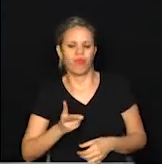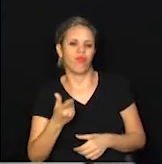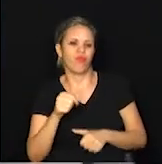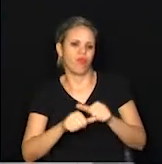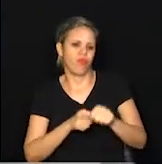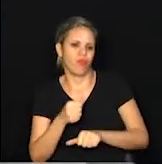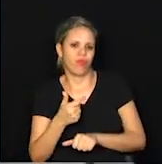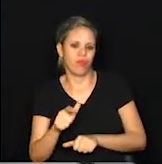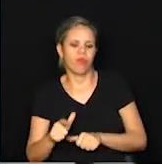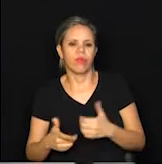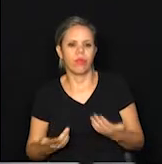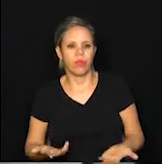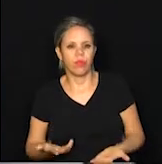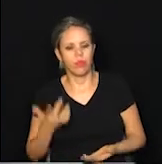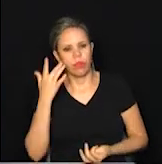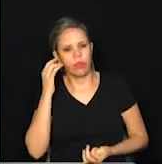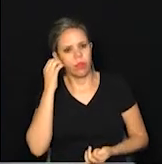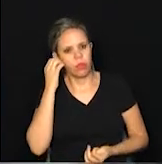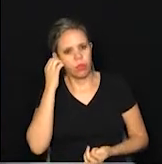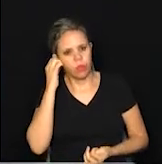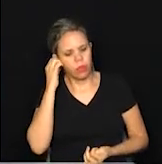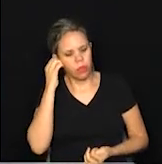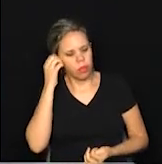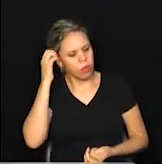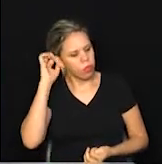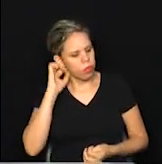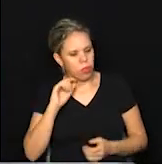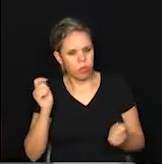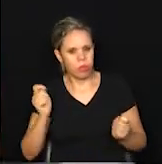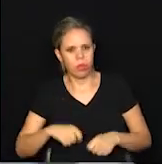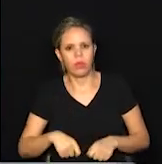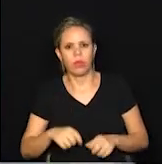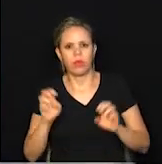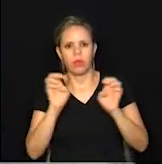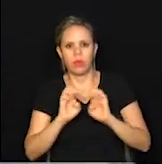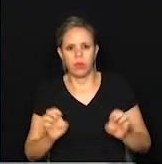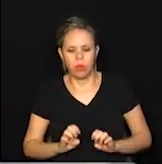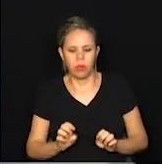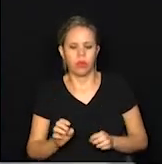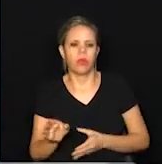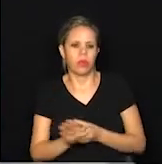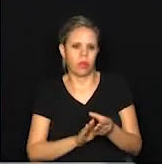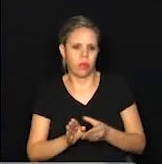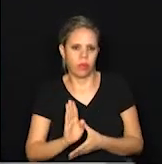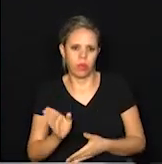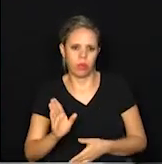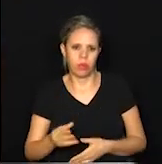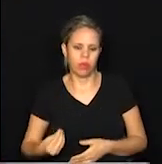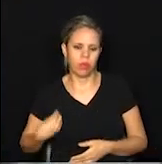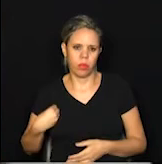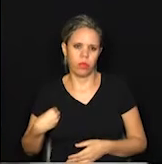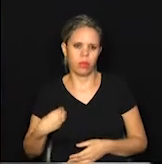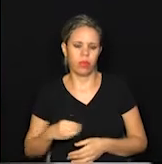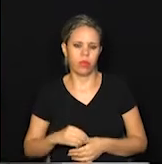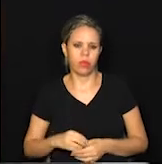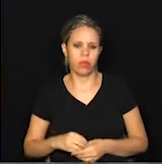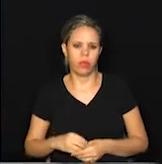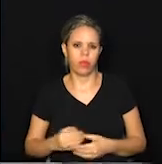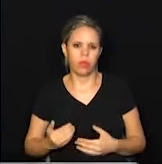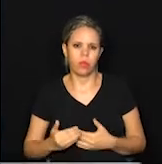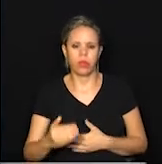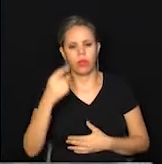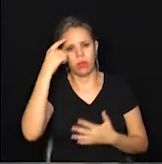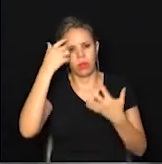jeito. Mas eu acho que talvez a gente pudesse tanto reestruturar esse conselho que já existe e, a partir disso, pensar